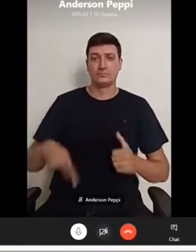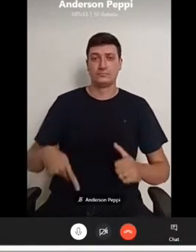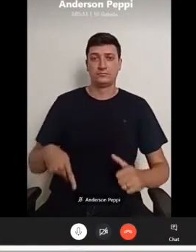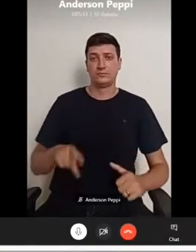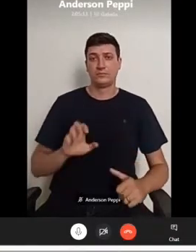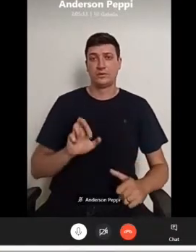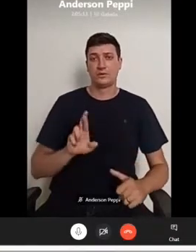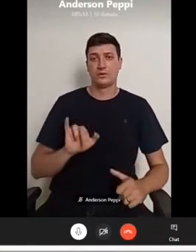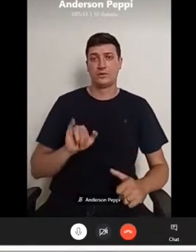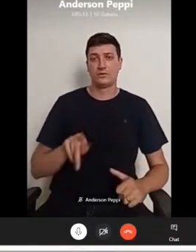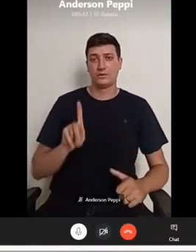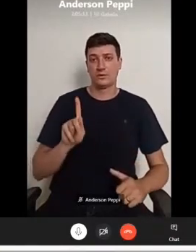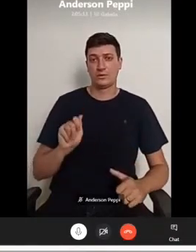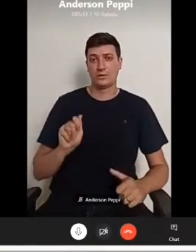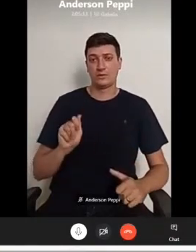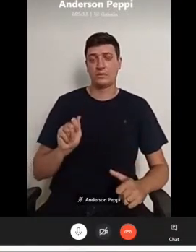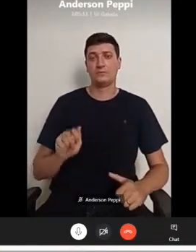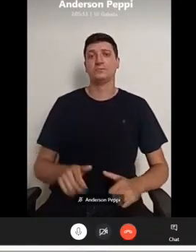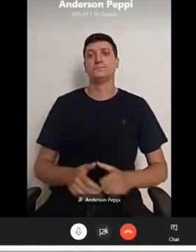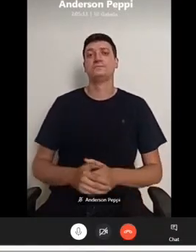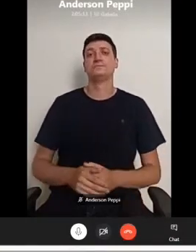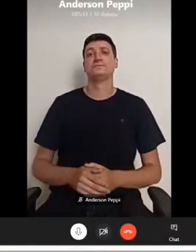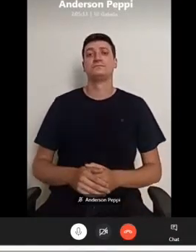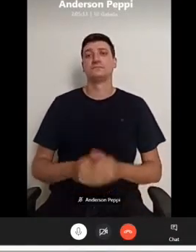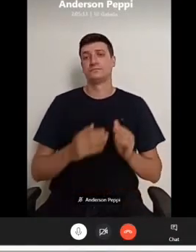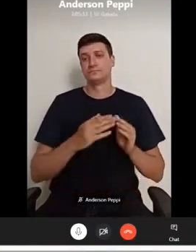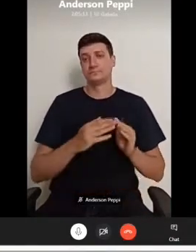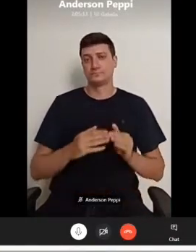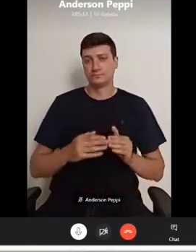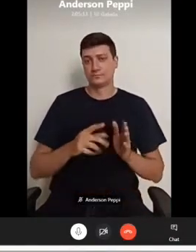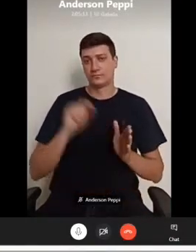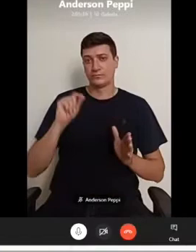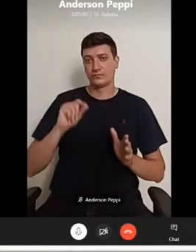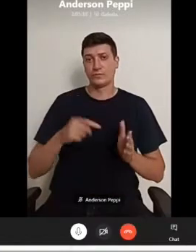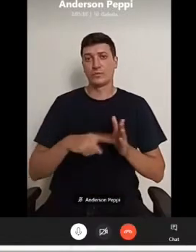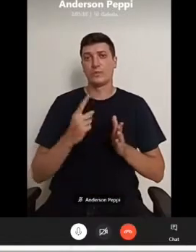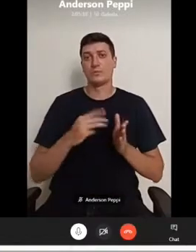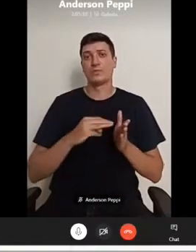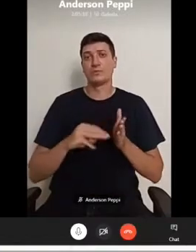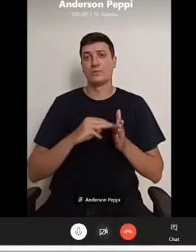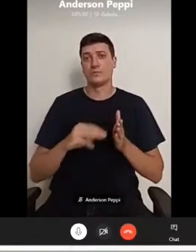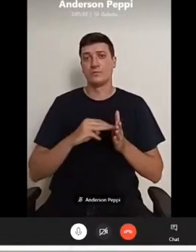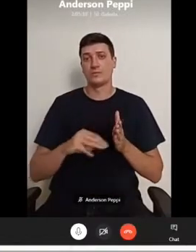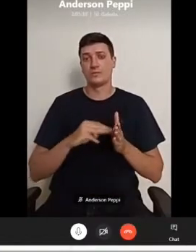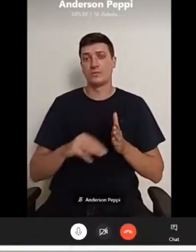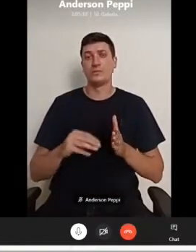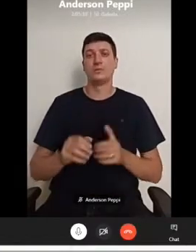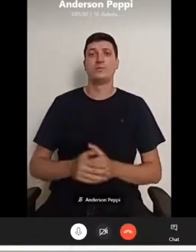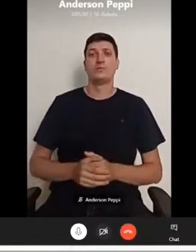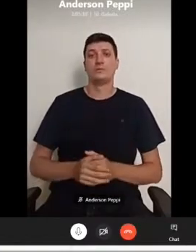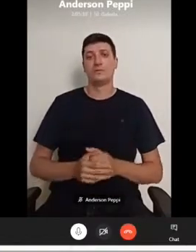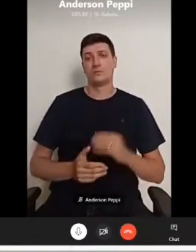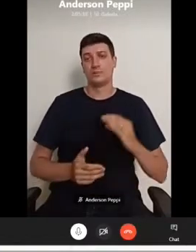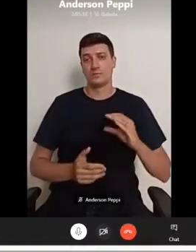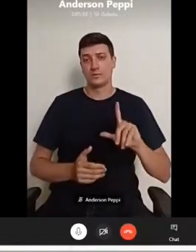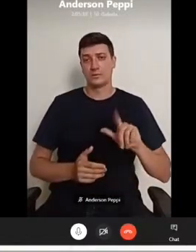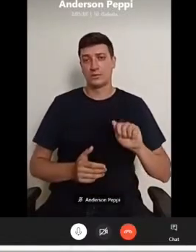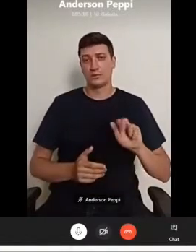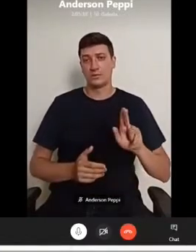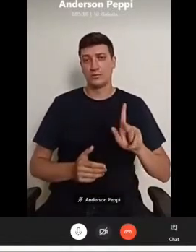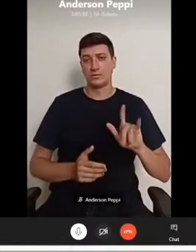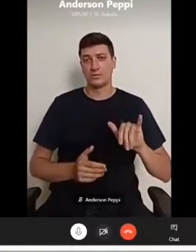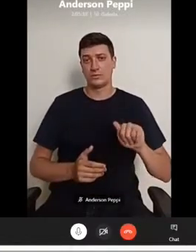Tiago. Cargo de primeiro secretário, ou melhor, primeira secretária, Cláudia Maria Gabriel.